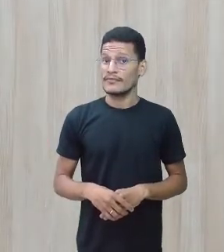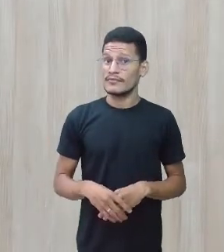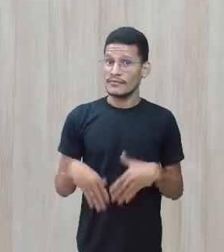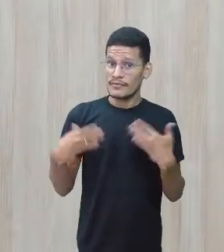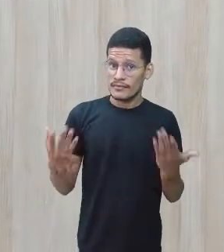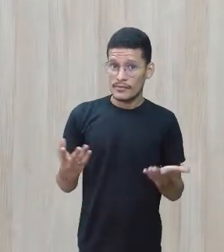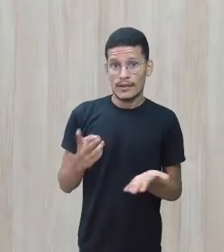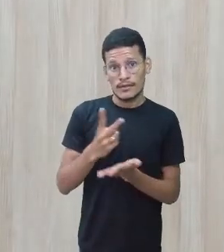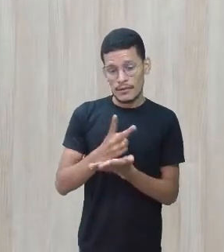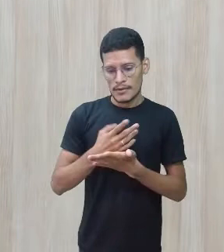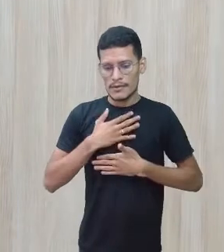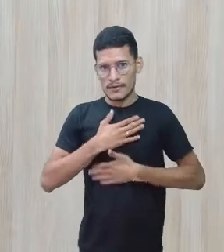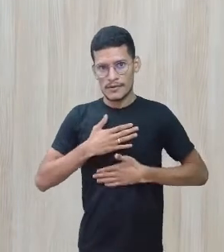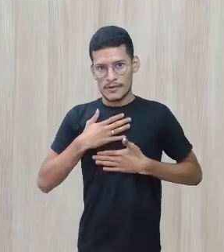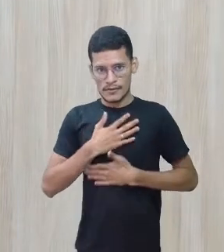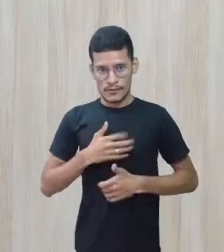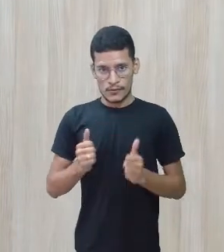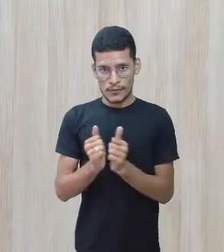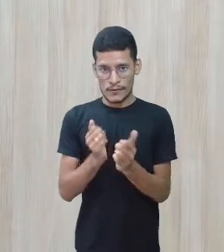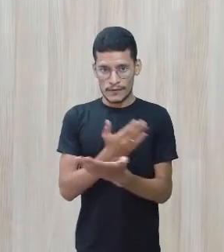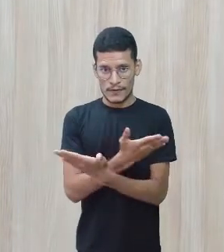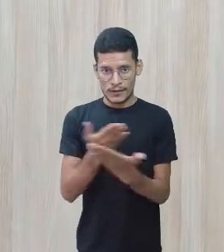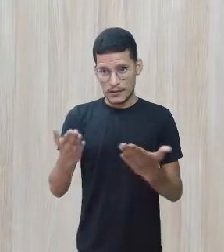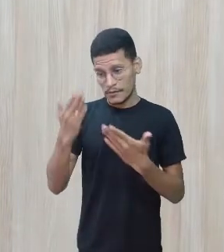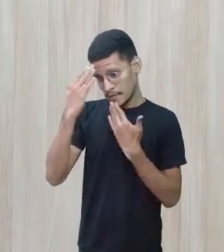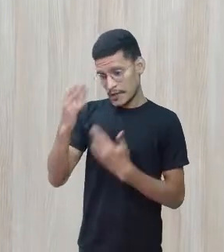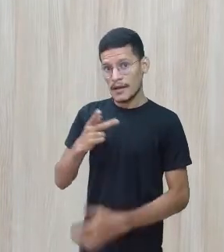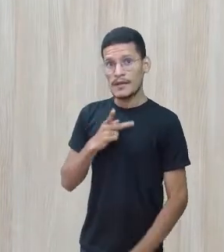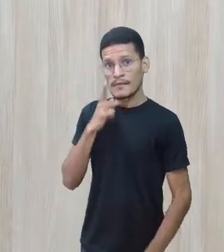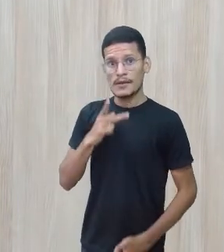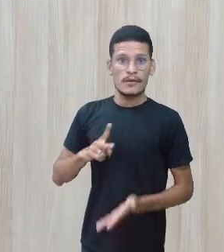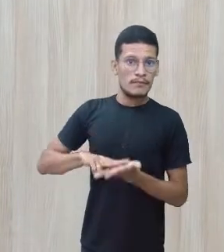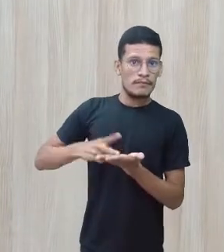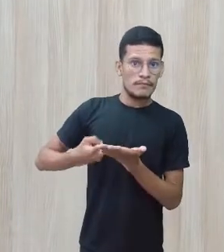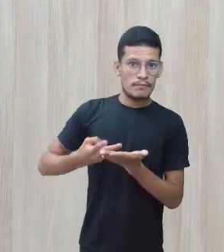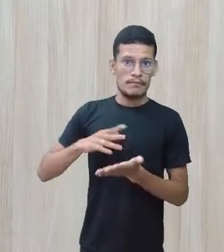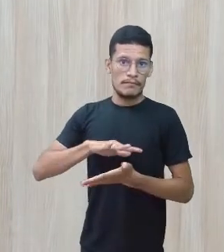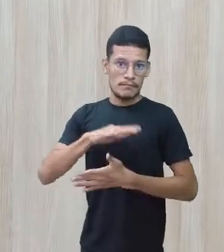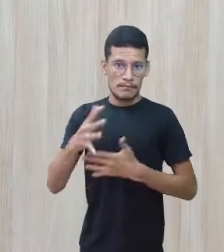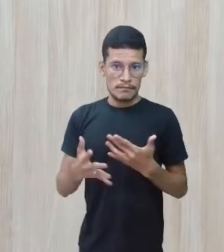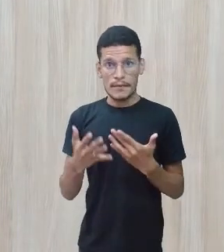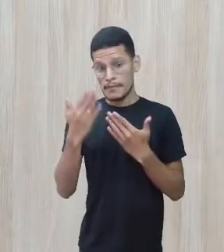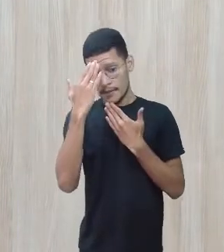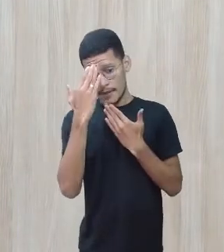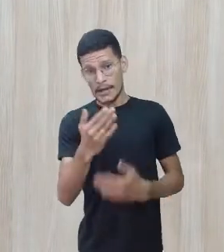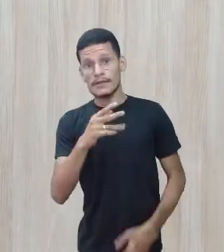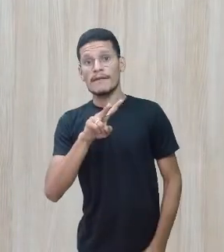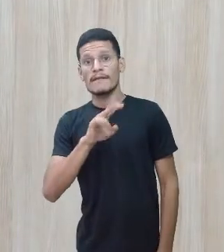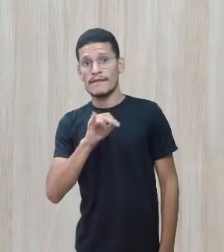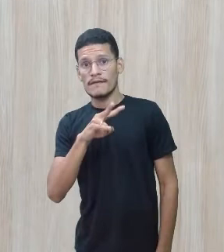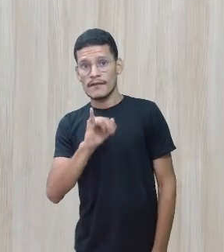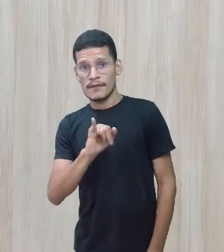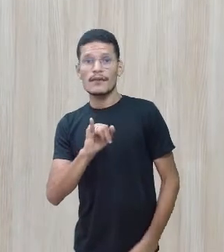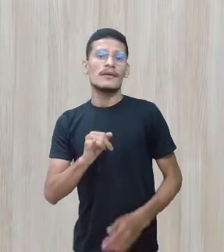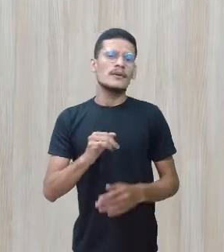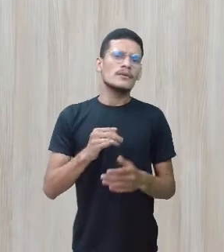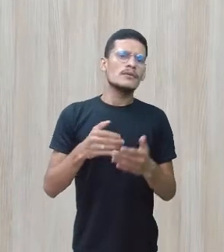Como sempre, é um prazer estar aqui com vocês. Obrigada, Plínio, pela tradução excelente. Obrigada, professora Vivi, por esse suporte